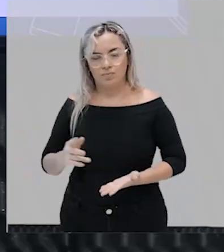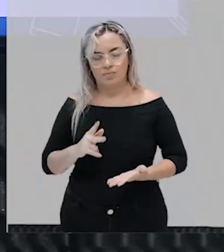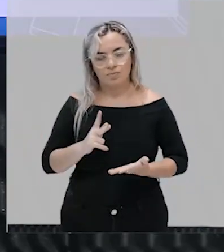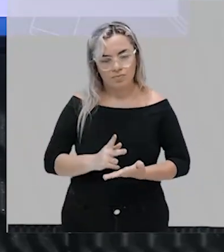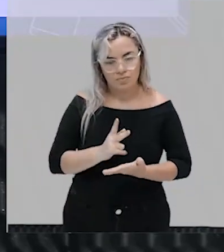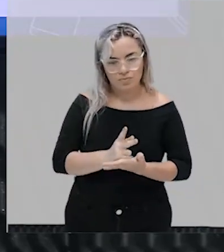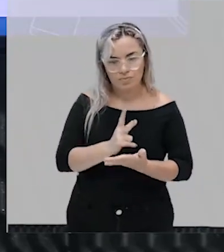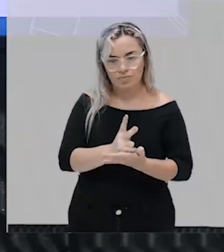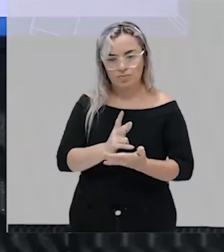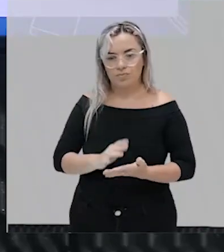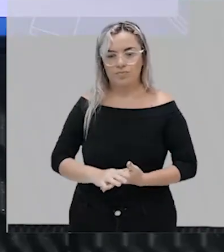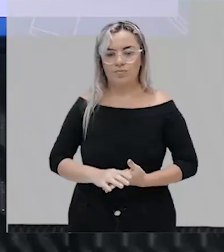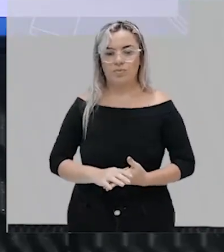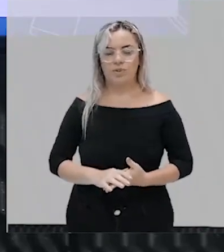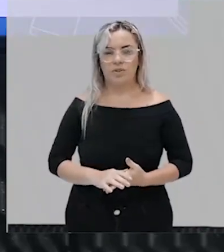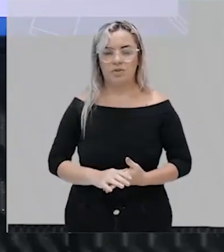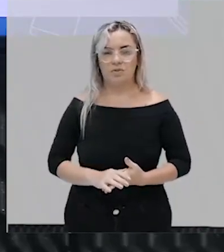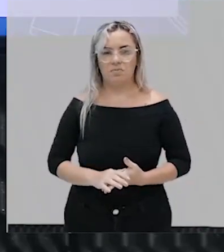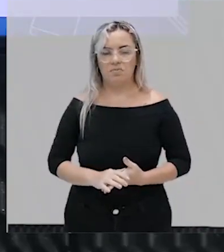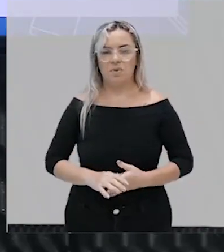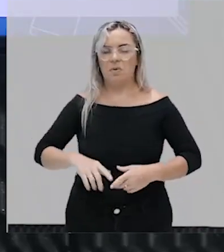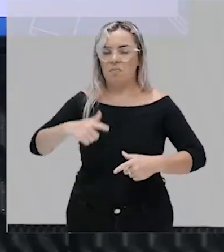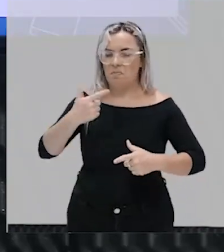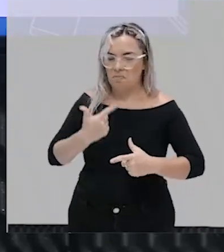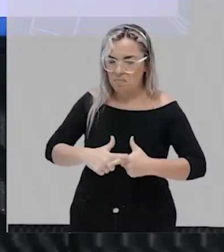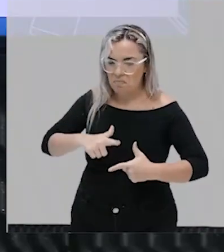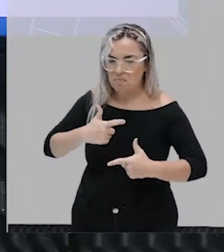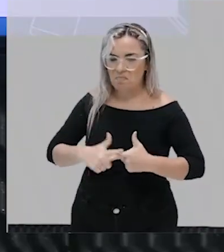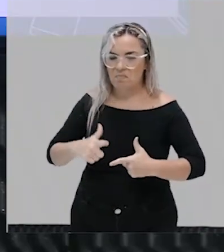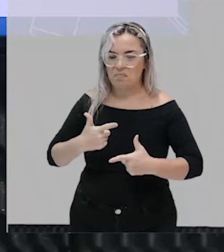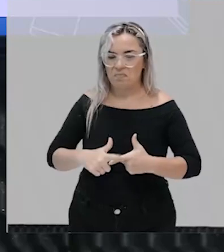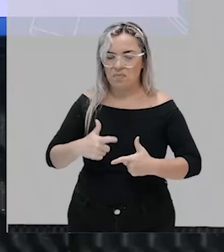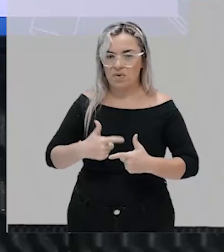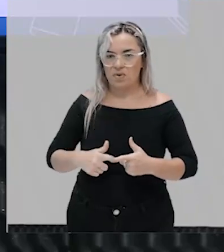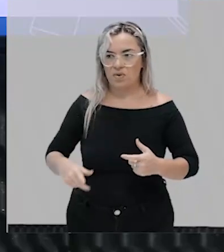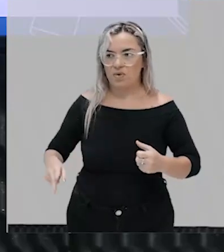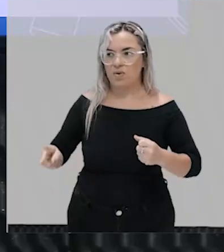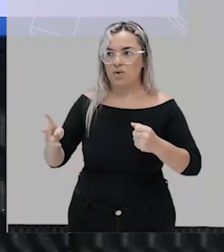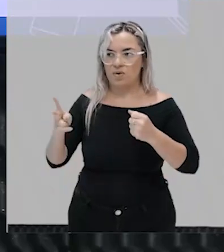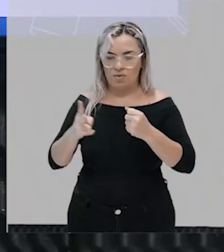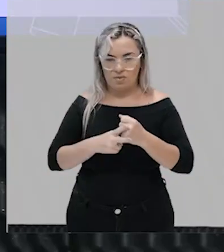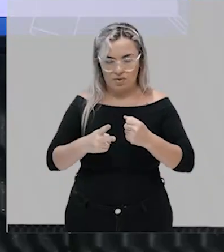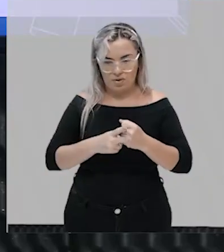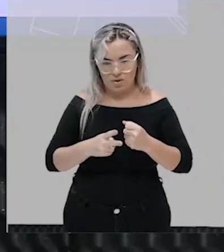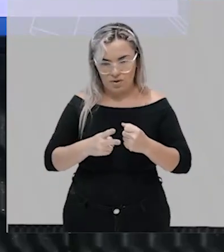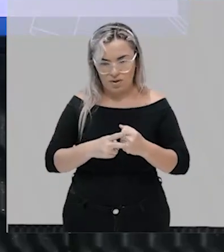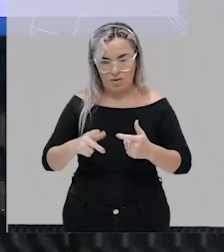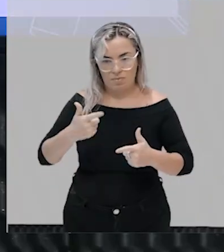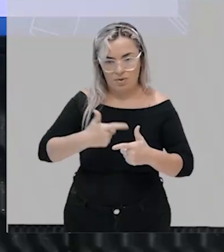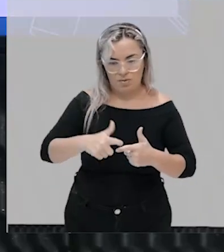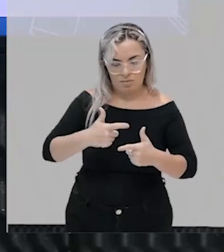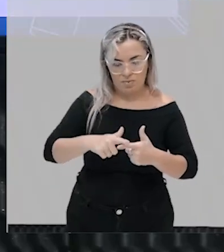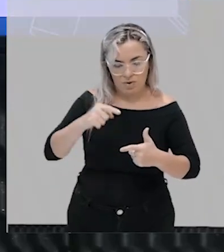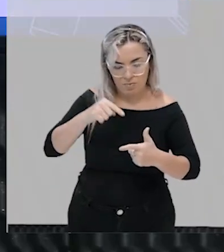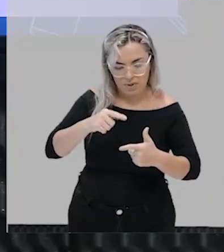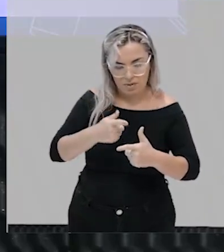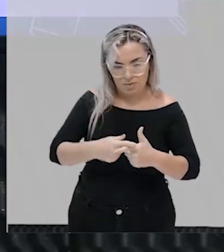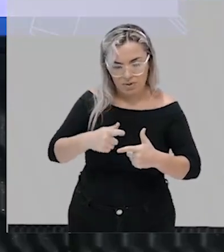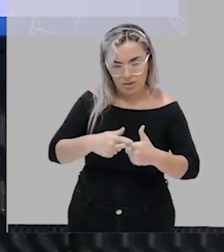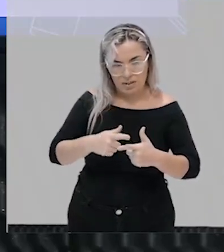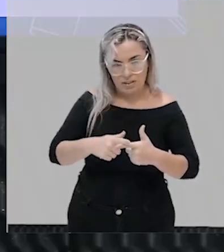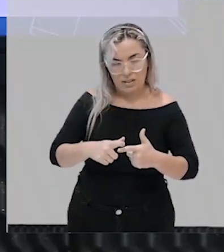sérios problemas. O verbo aqui, ó, ele é impessoal, embora sérios problemas esteja no plural, ele tem que ficar no